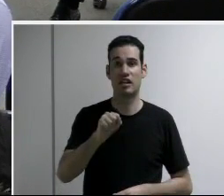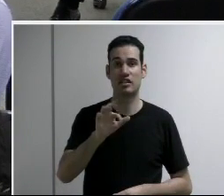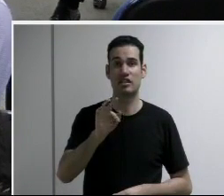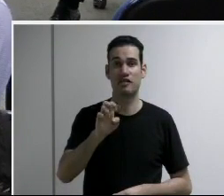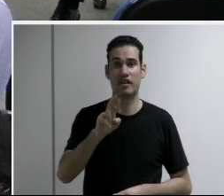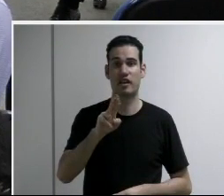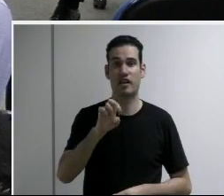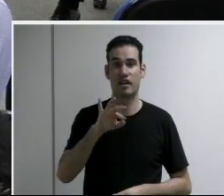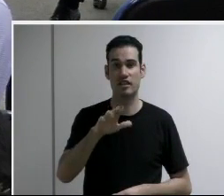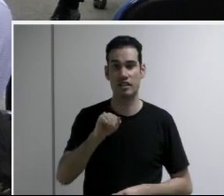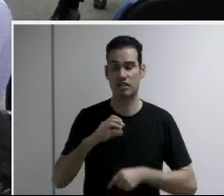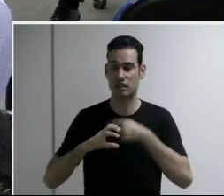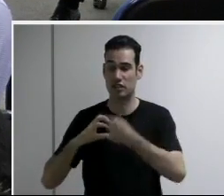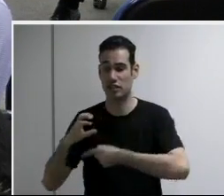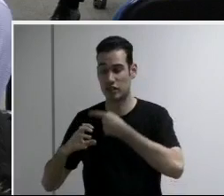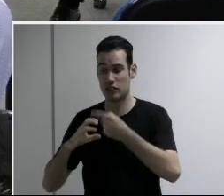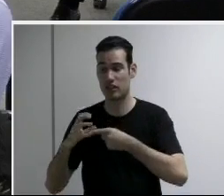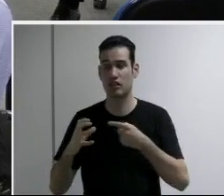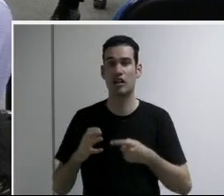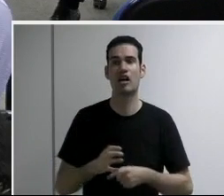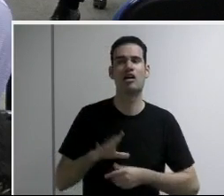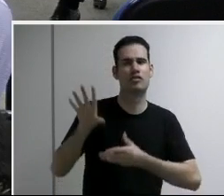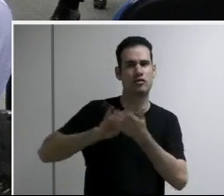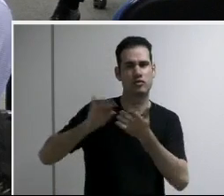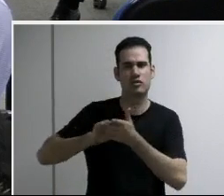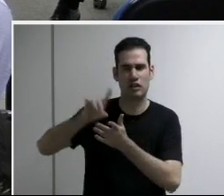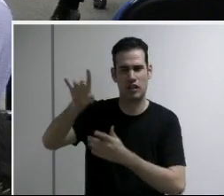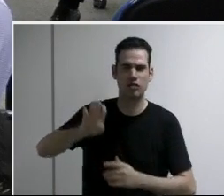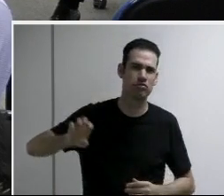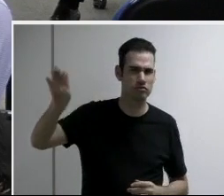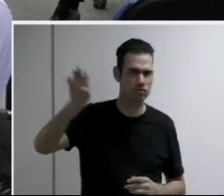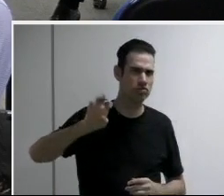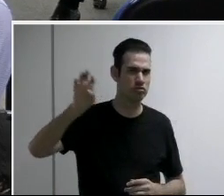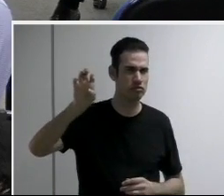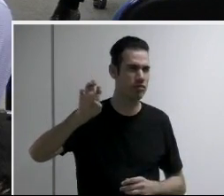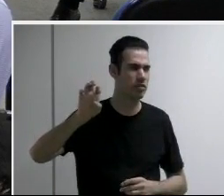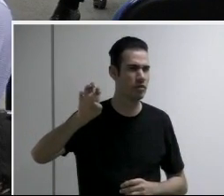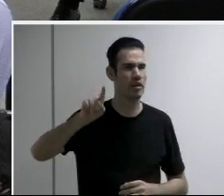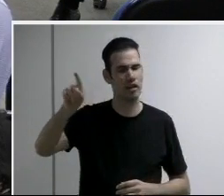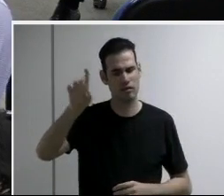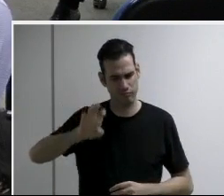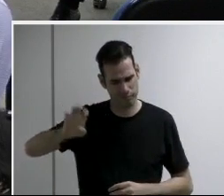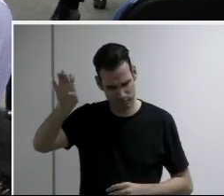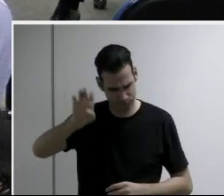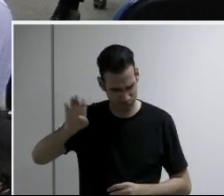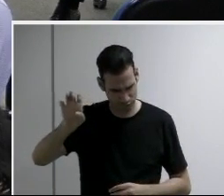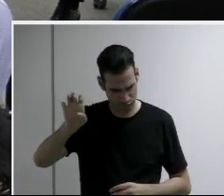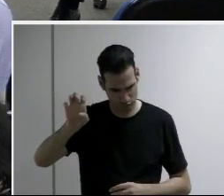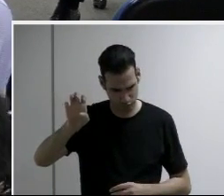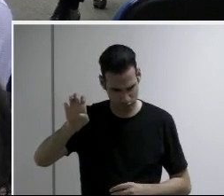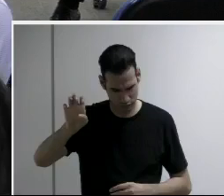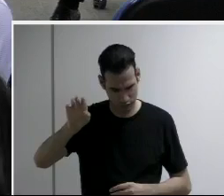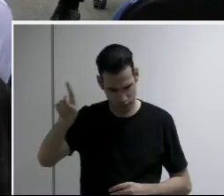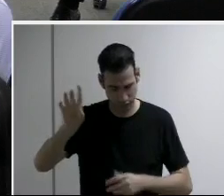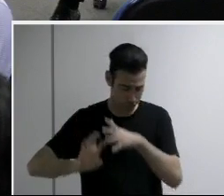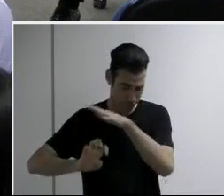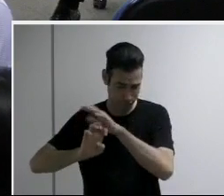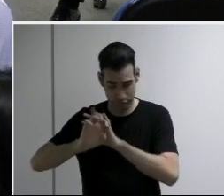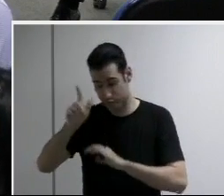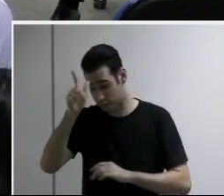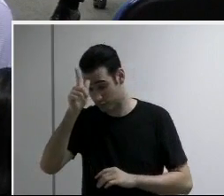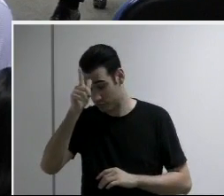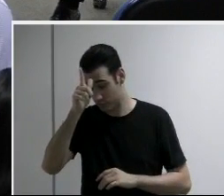internacional separadamente veio da lógica europeia de 1995, em que transferência internacional era fazer o quê? Era a empresa alemã que